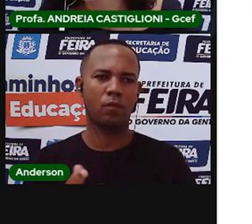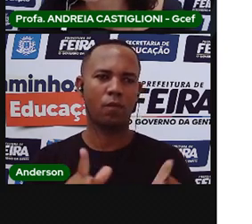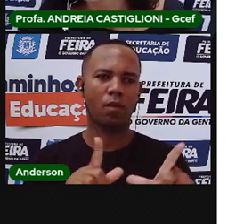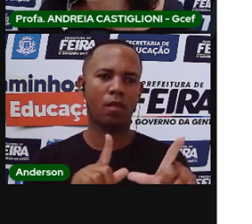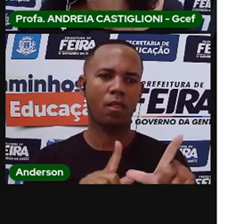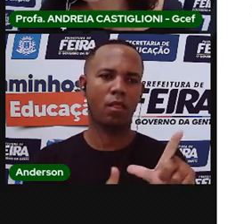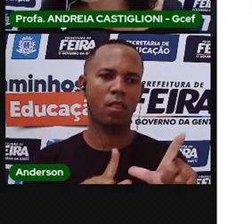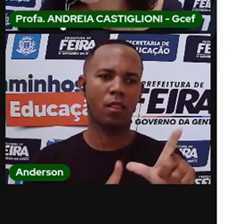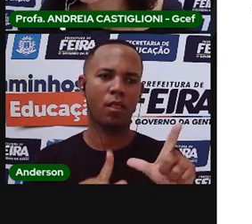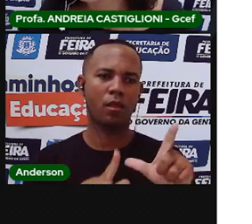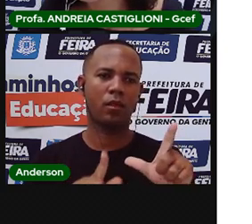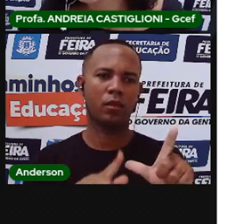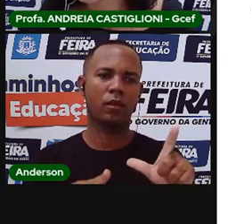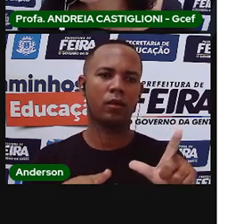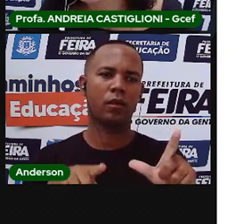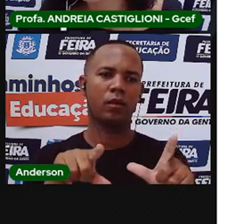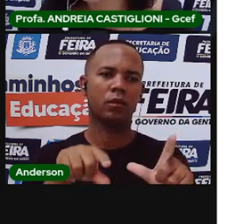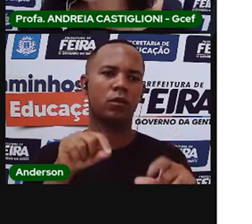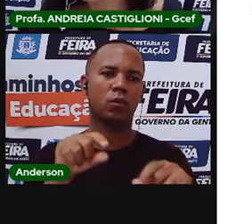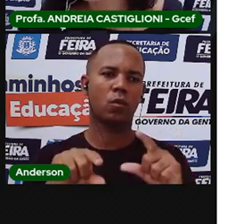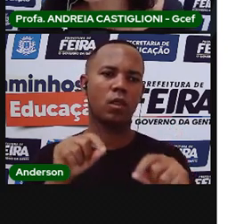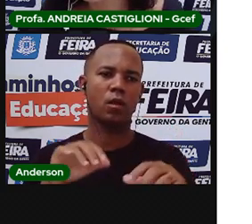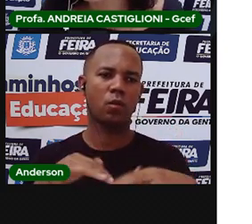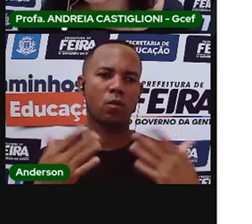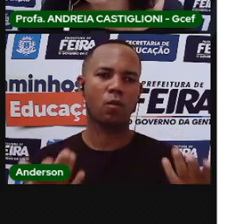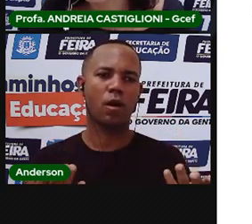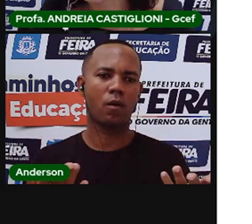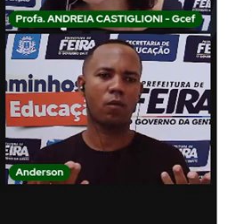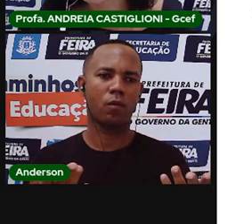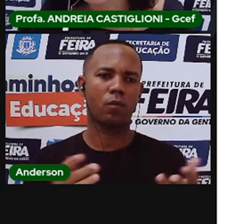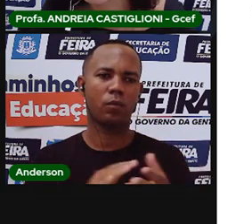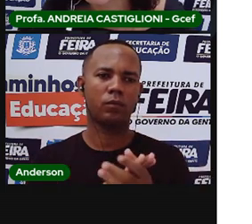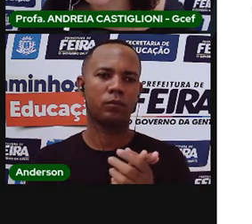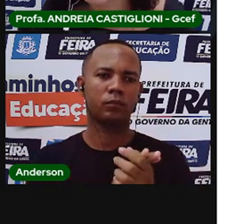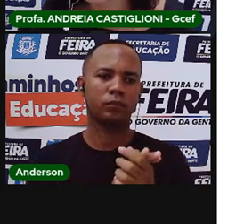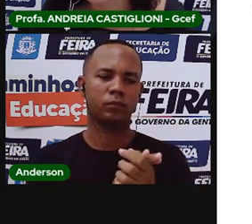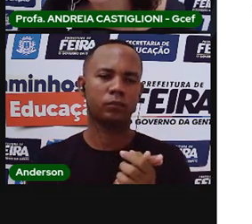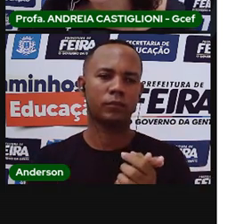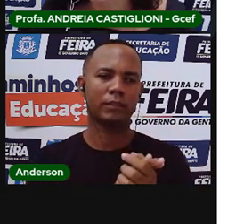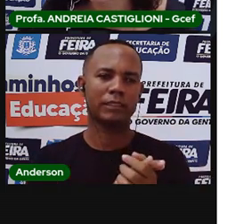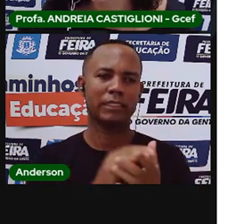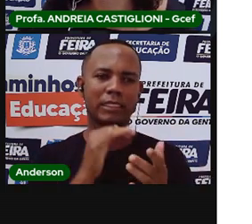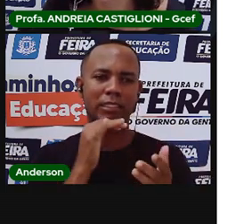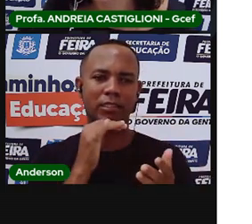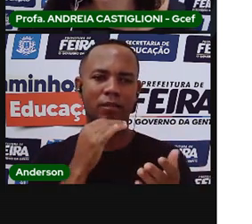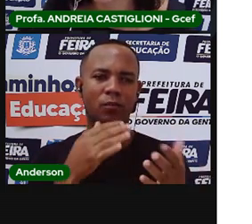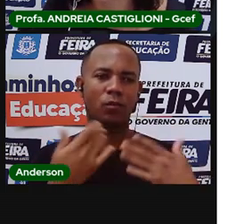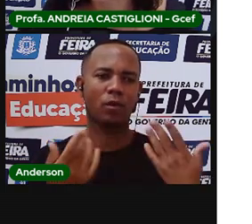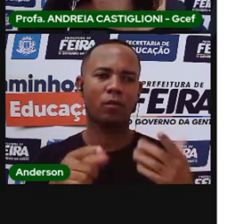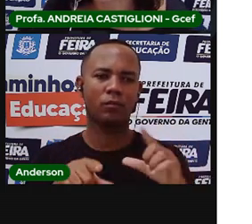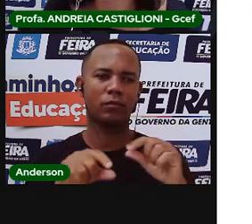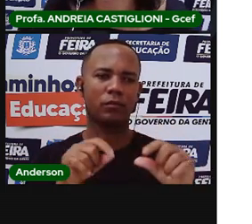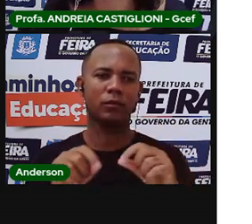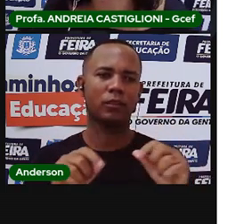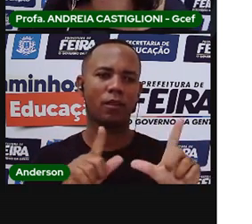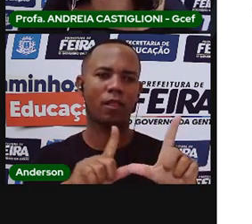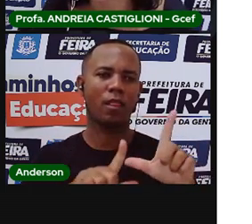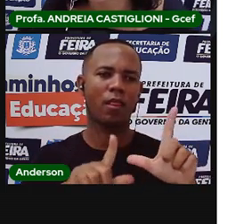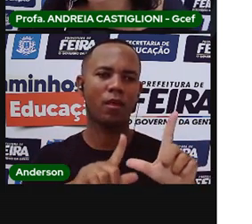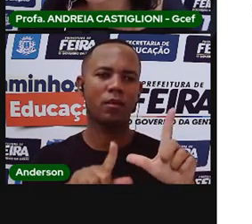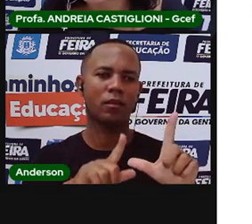agora? Botem aí, a partir de agora. Não é perseverança, Elton, não é. Bora colocar agora as